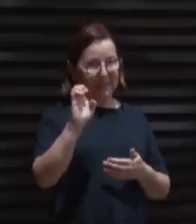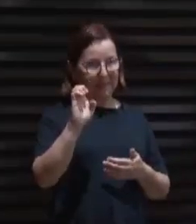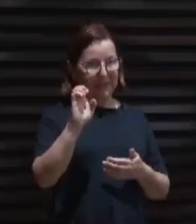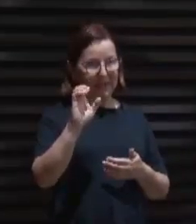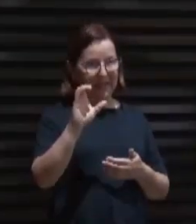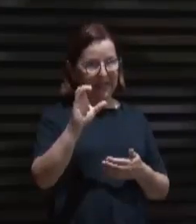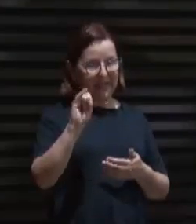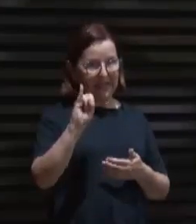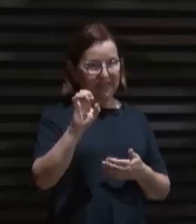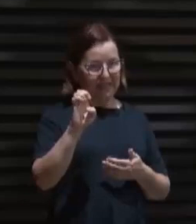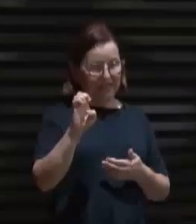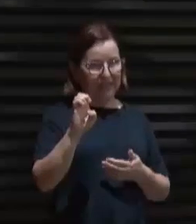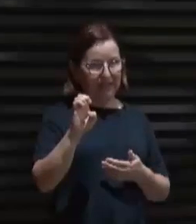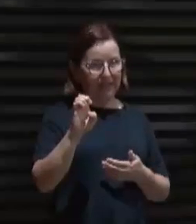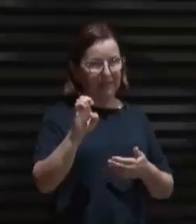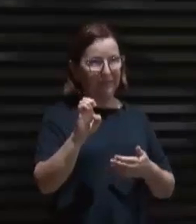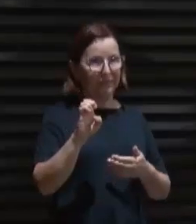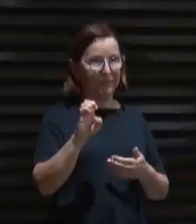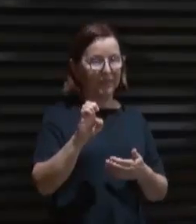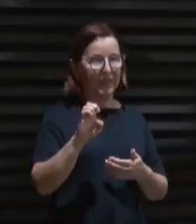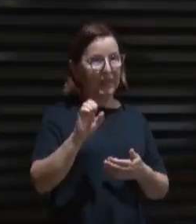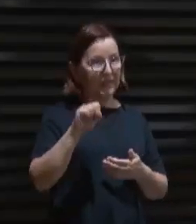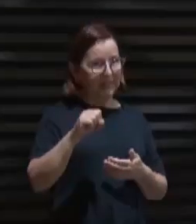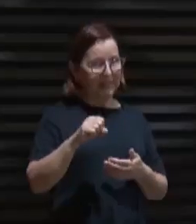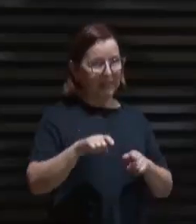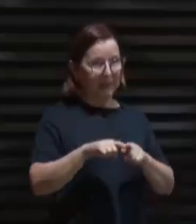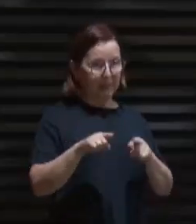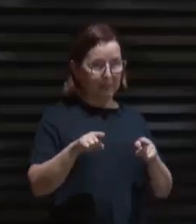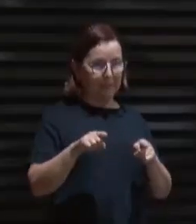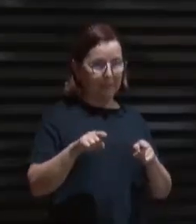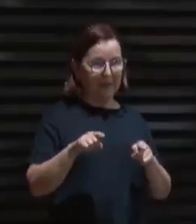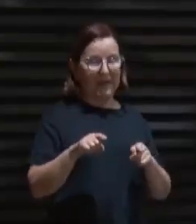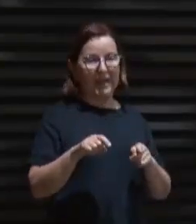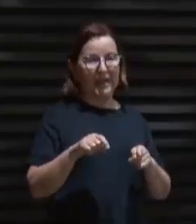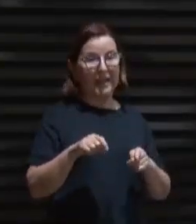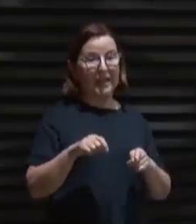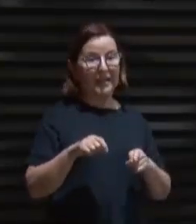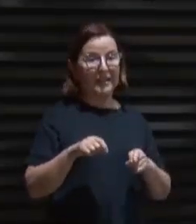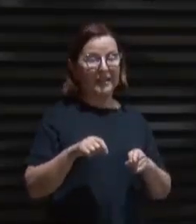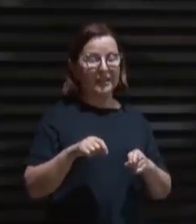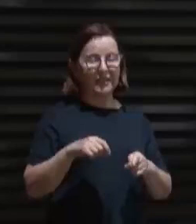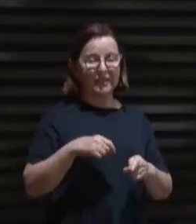espécies, me desculpa, mas eu queria que houvesse a comprovação científica, não uma teoria. Teoria,